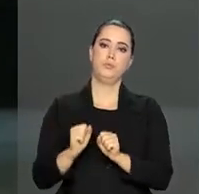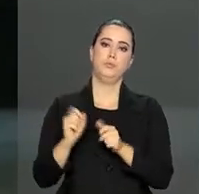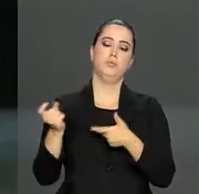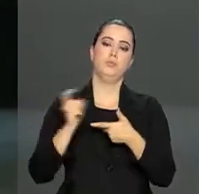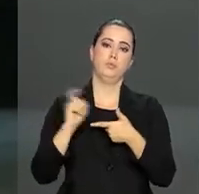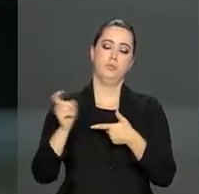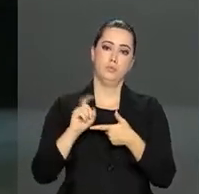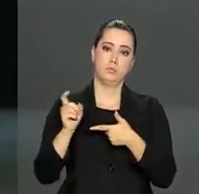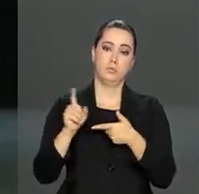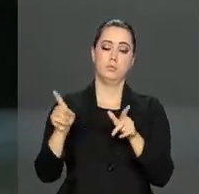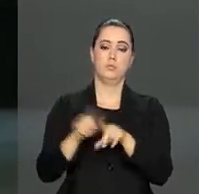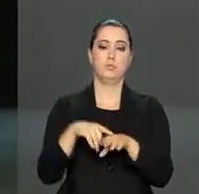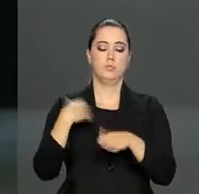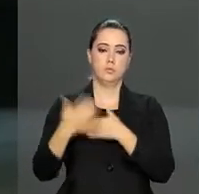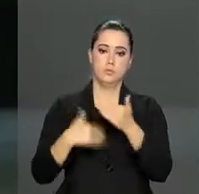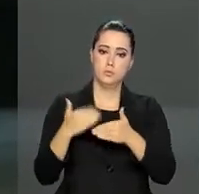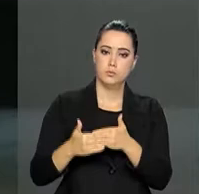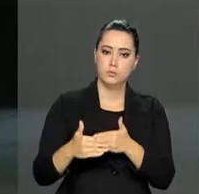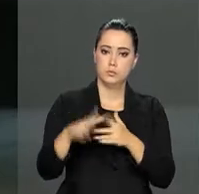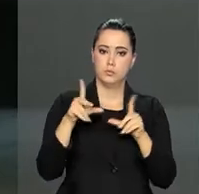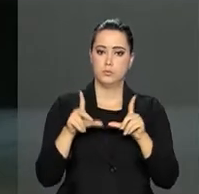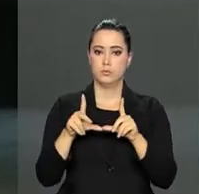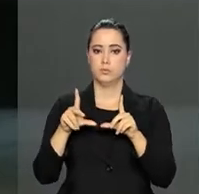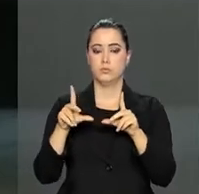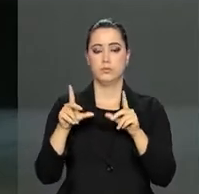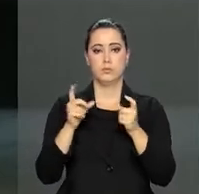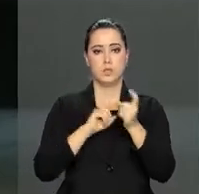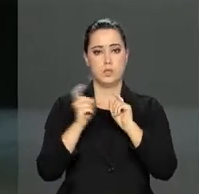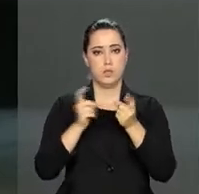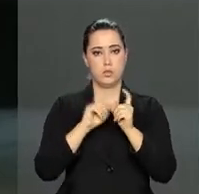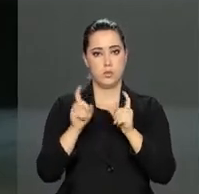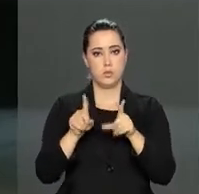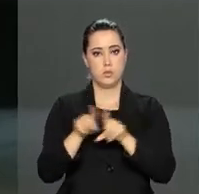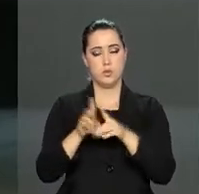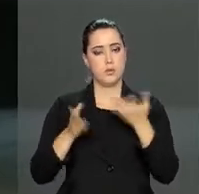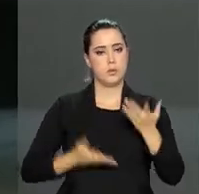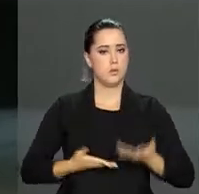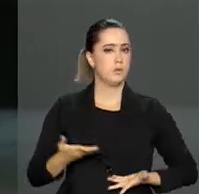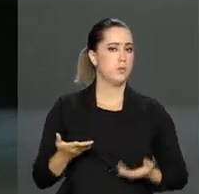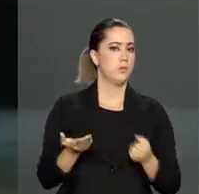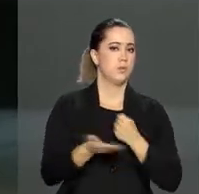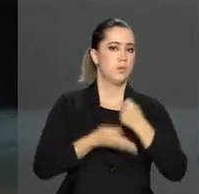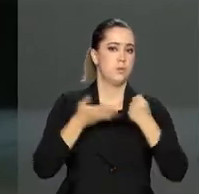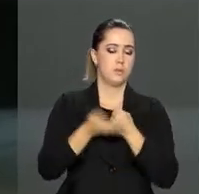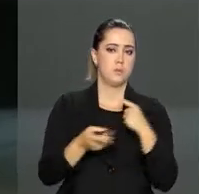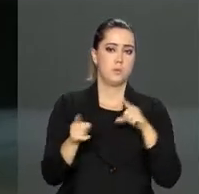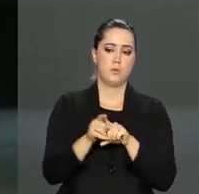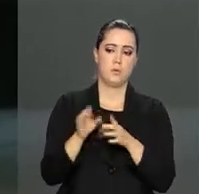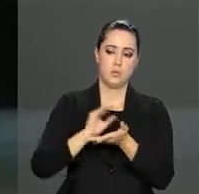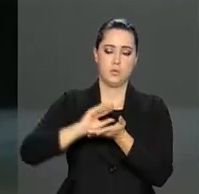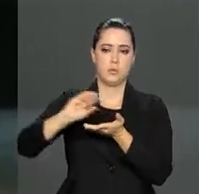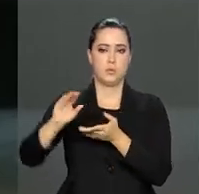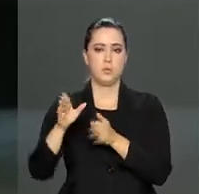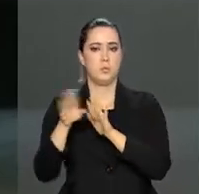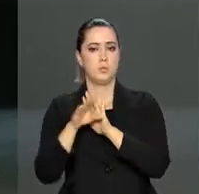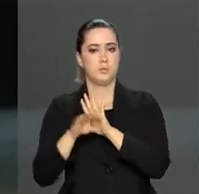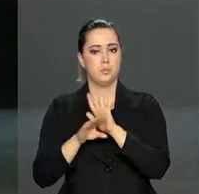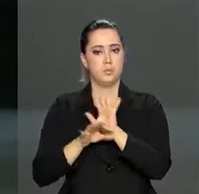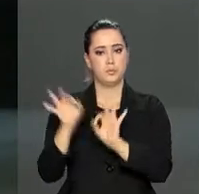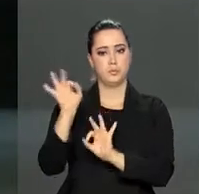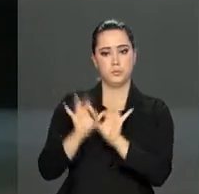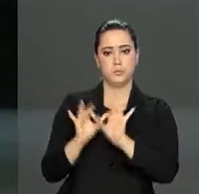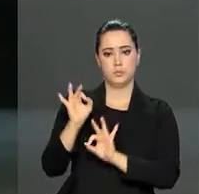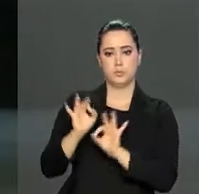para a manutenção da administração pública e serviços essenciais além de investimentos projetos e